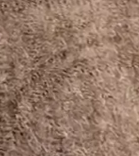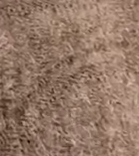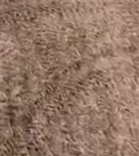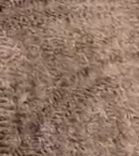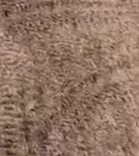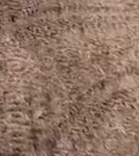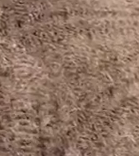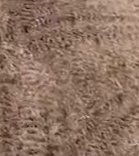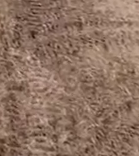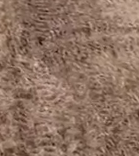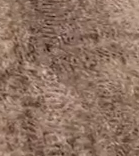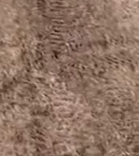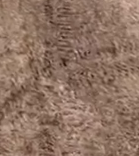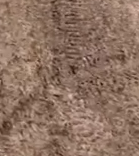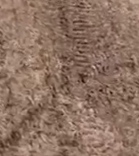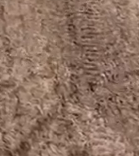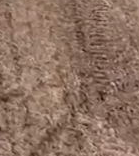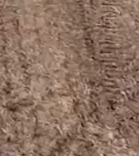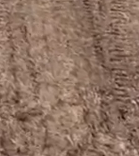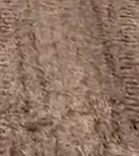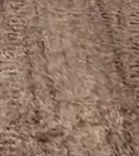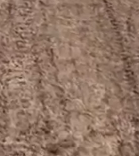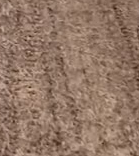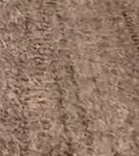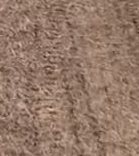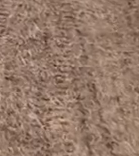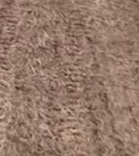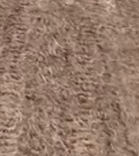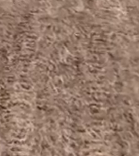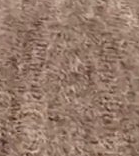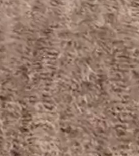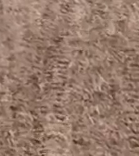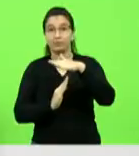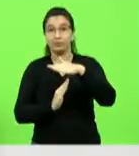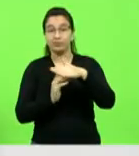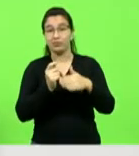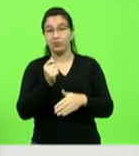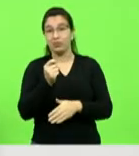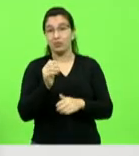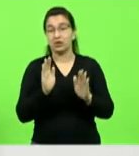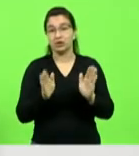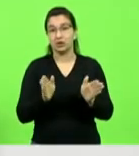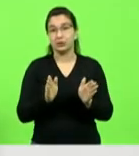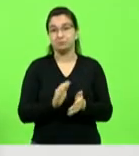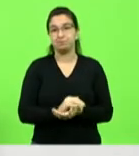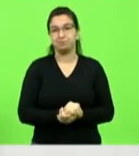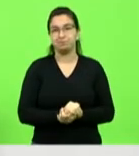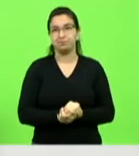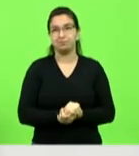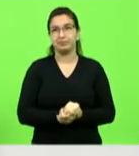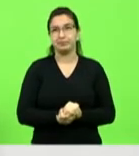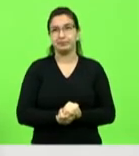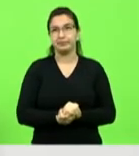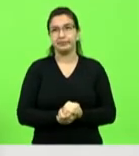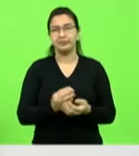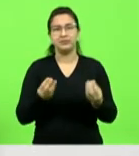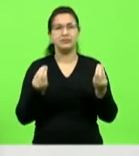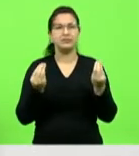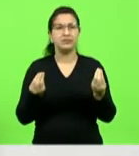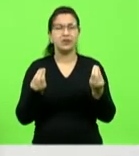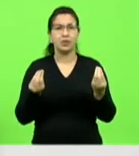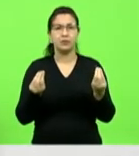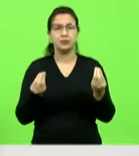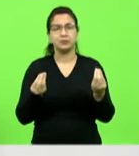dos insumos e dos desafios logísticos, como a falta de ferrovias. Não é possível